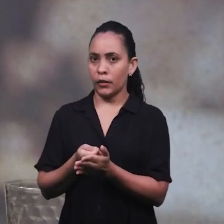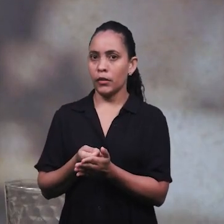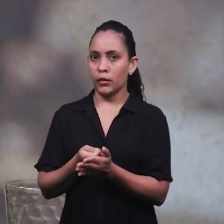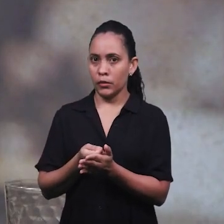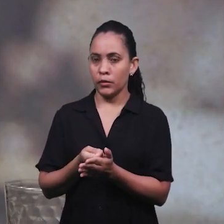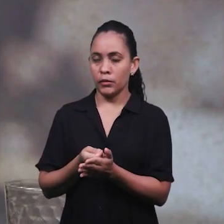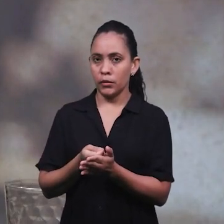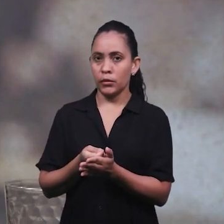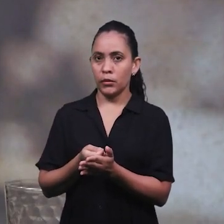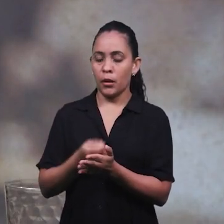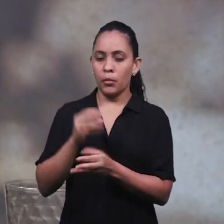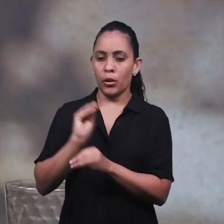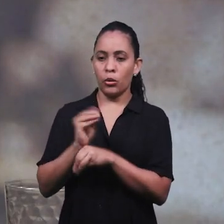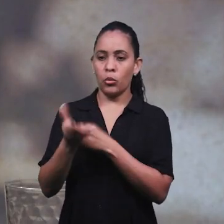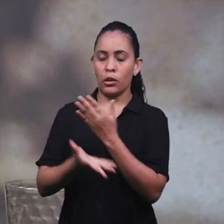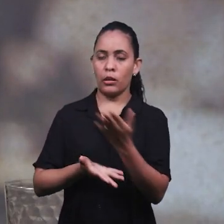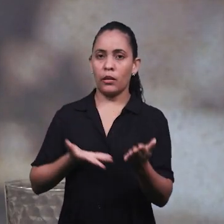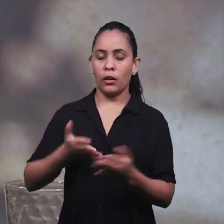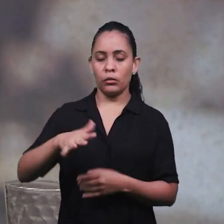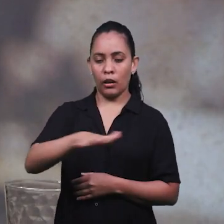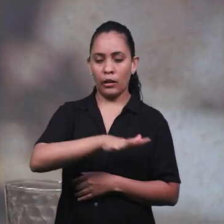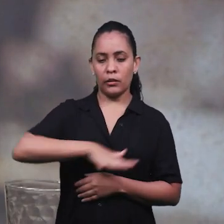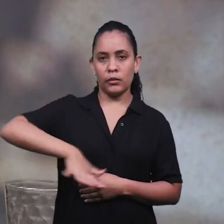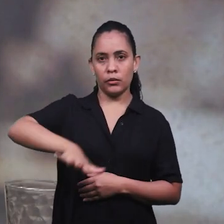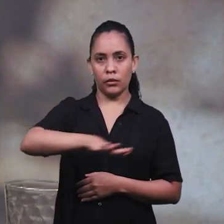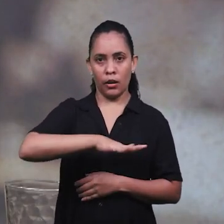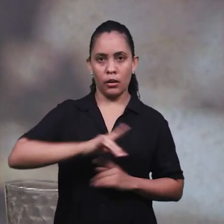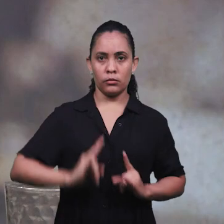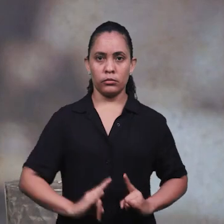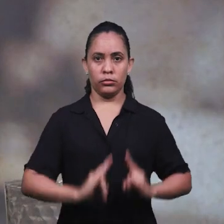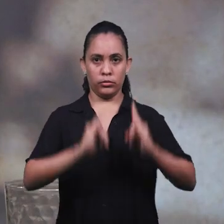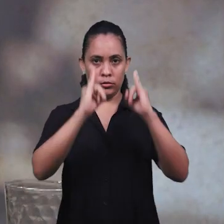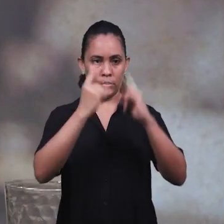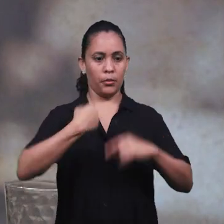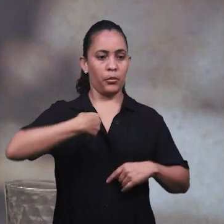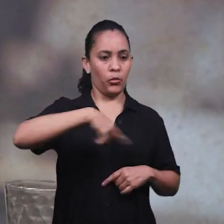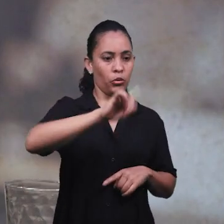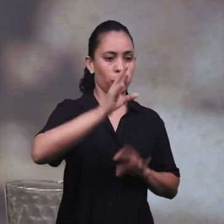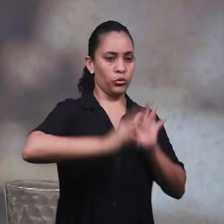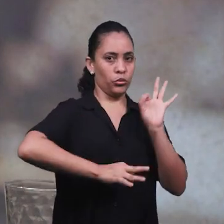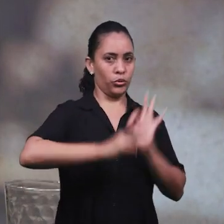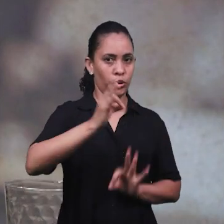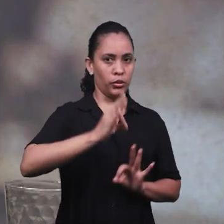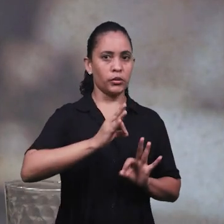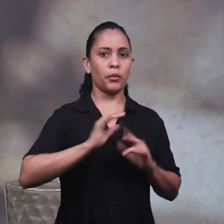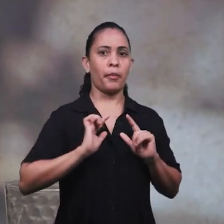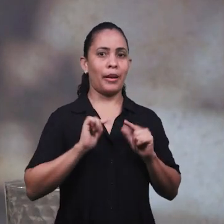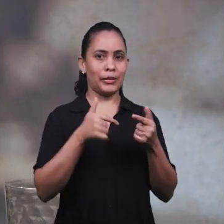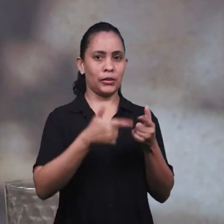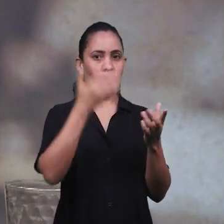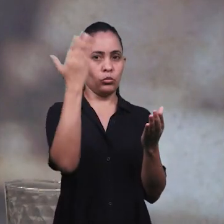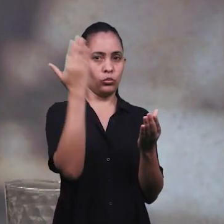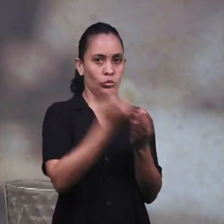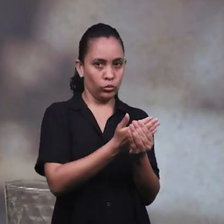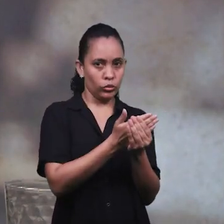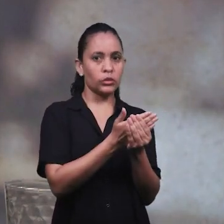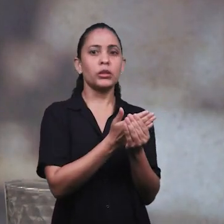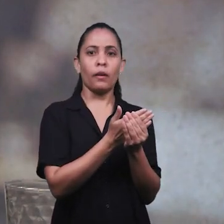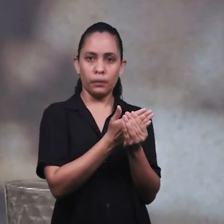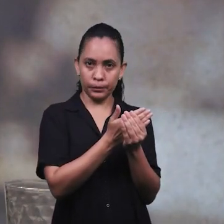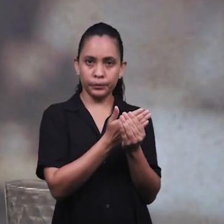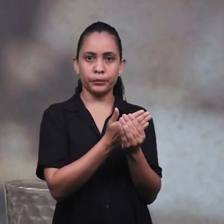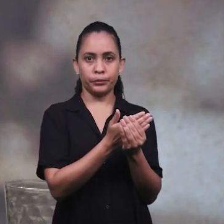condomínio. E ele pode fazer isso por meio do ingresso na justiça, por meio de uma ação judicial, normalmente é uma